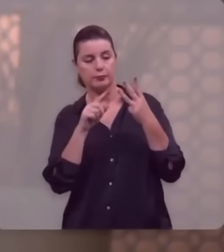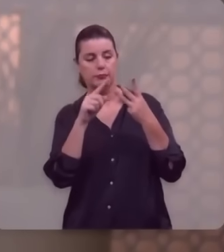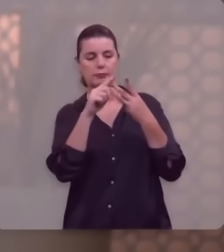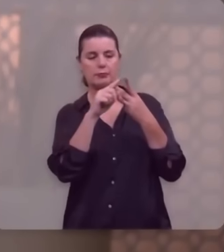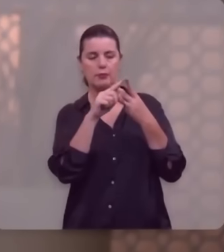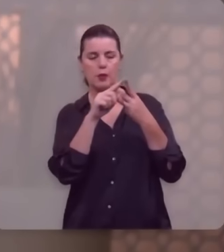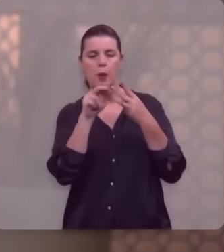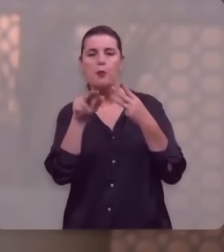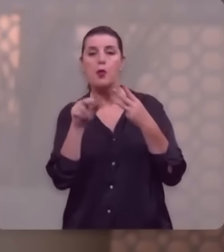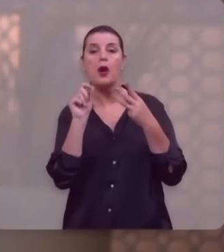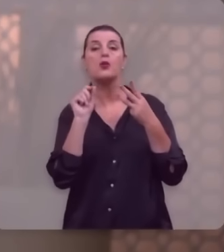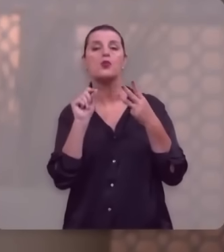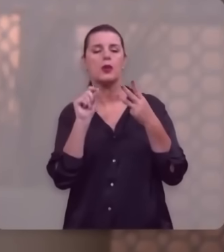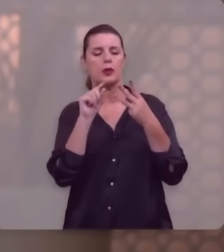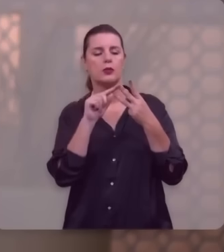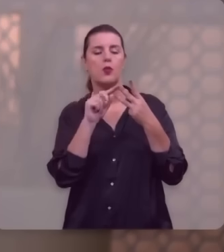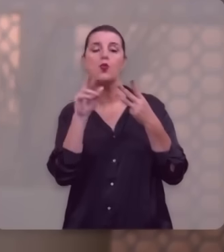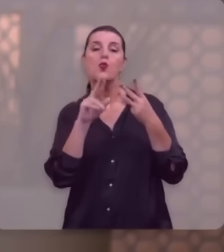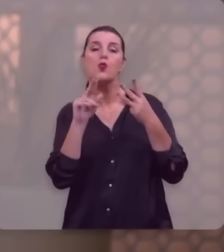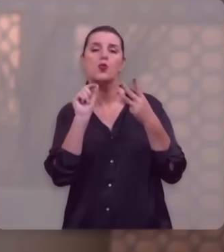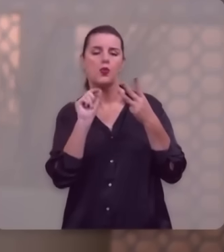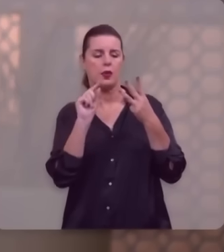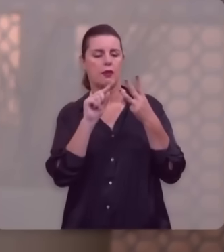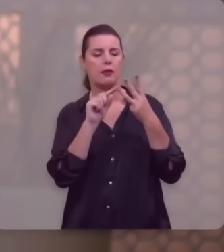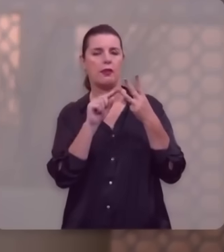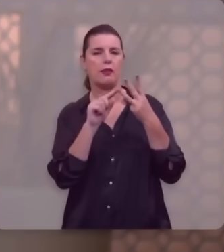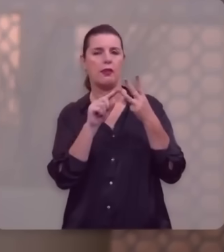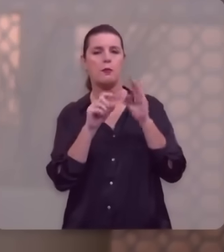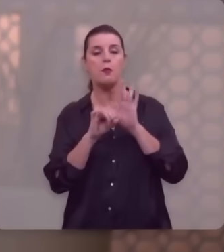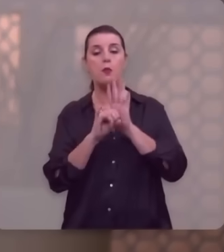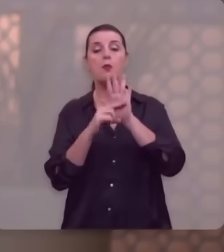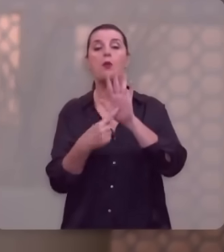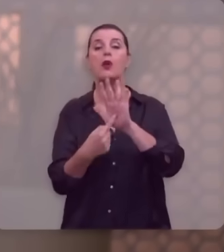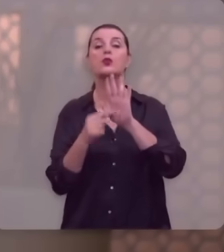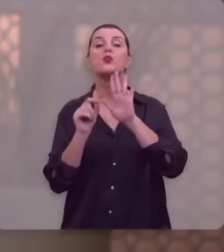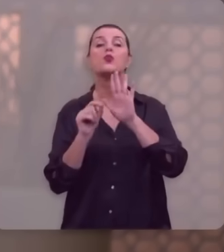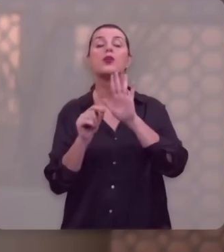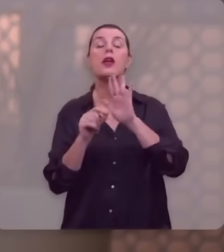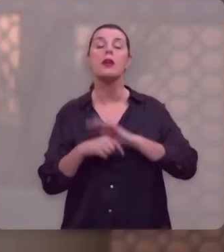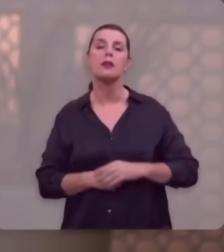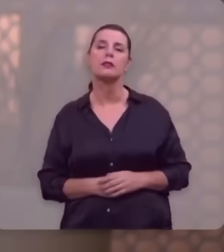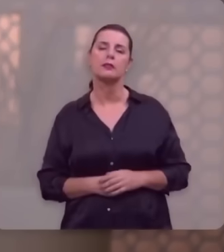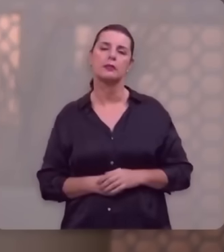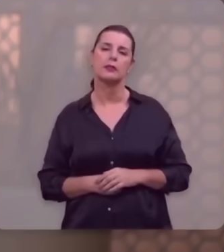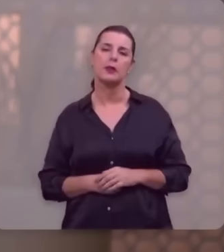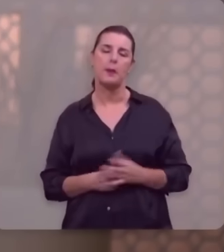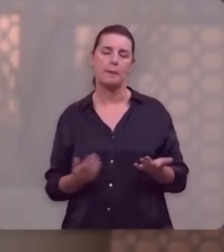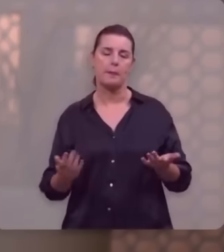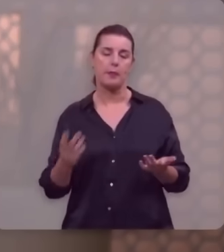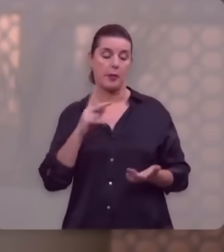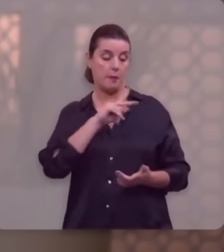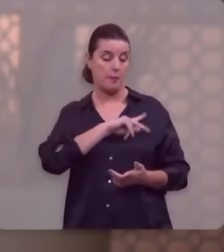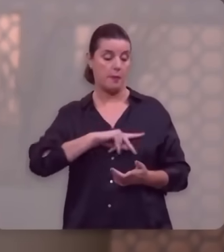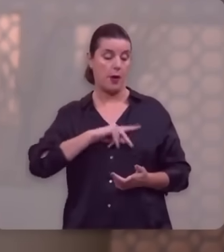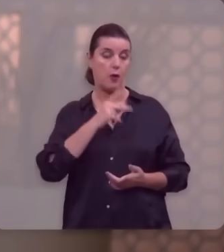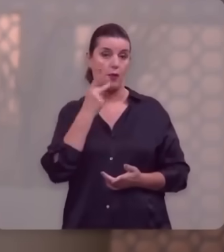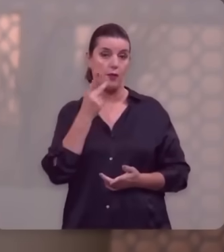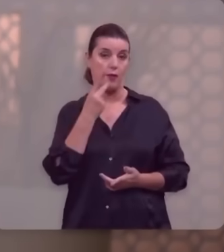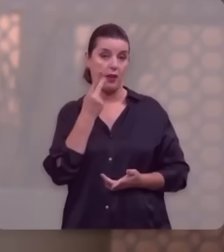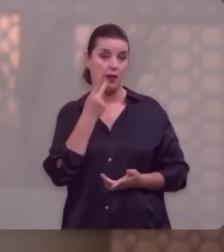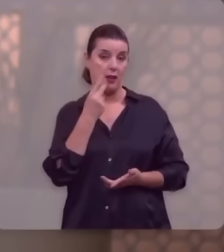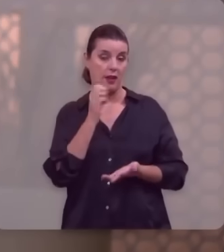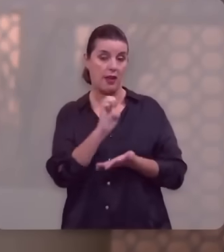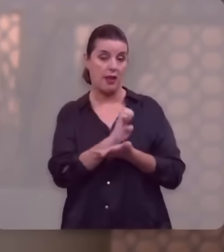causa segundo o instrumento terceiro a evidência da salvação e Paulo vai dizer em Efésios